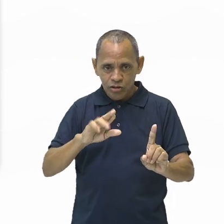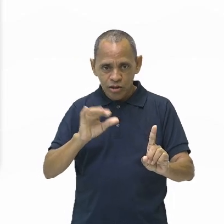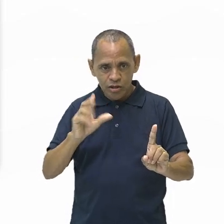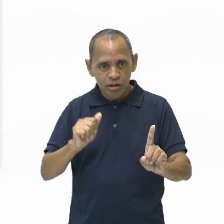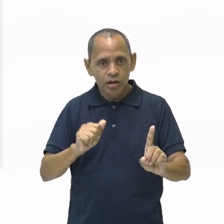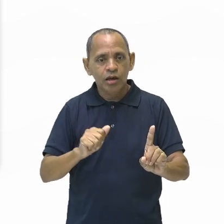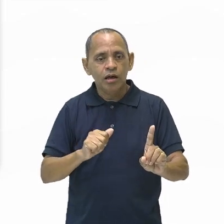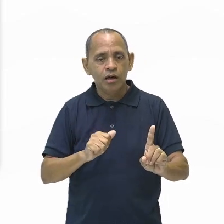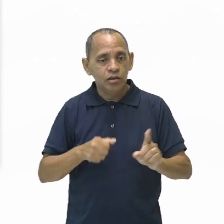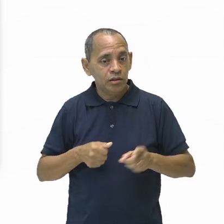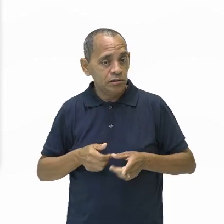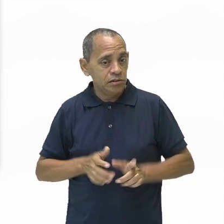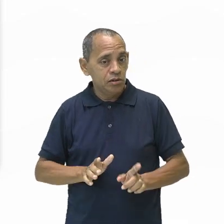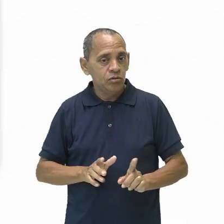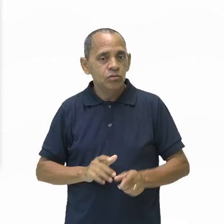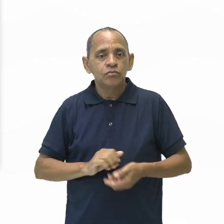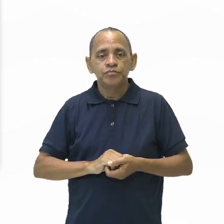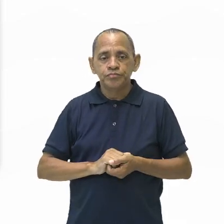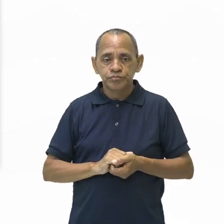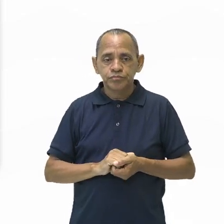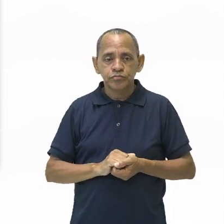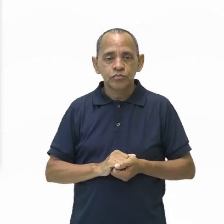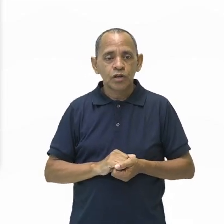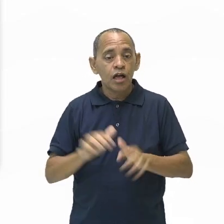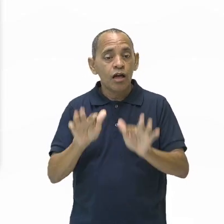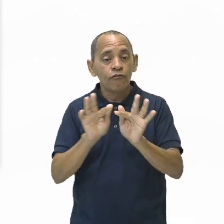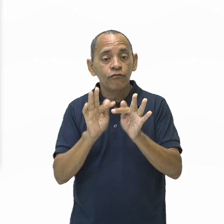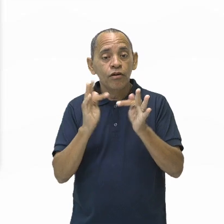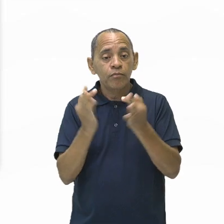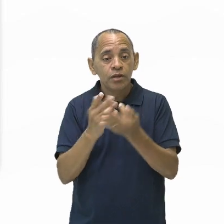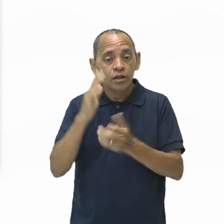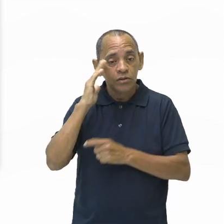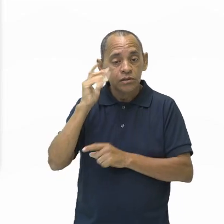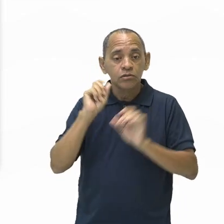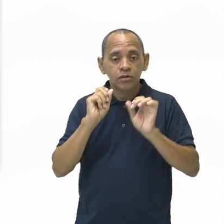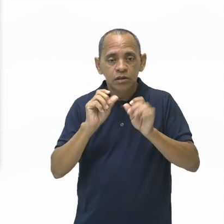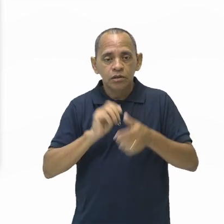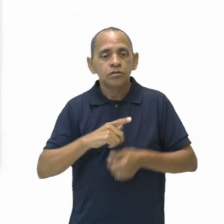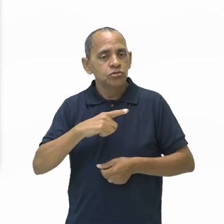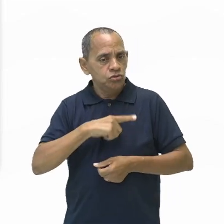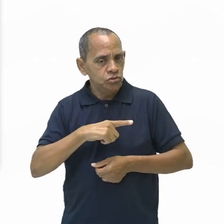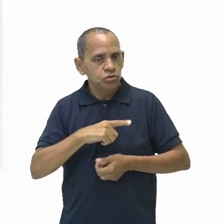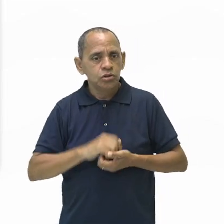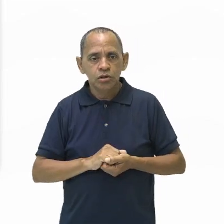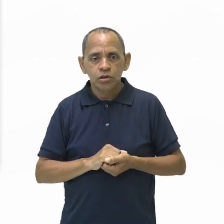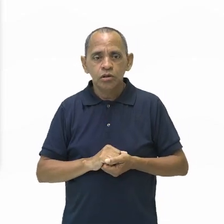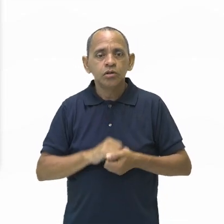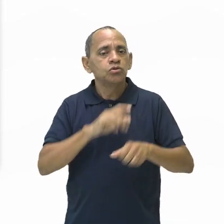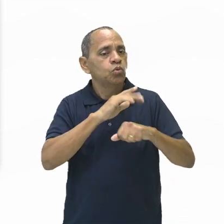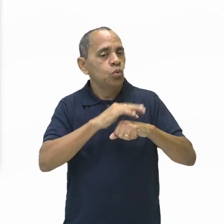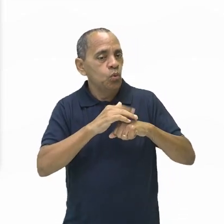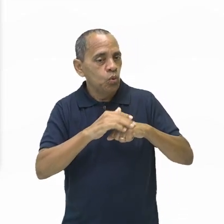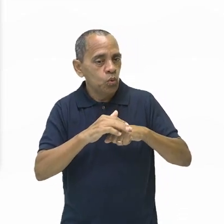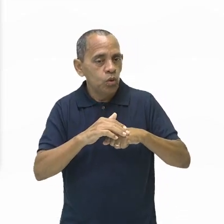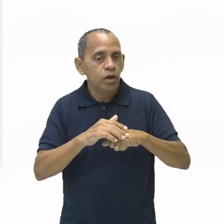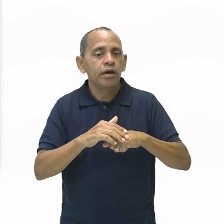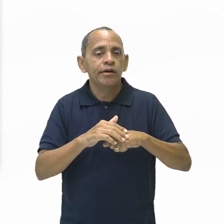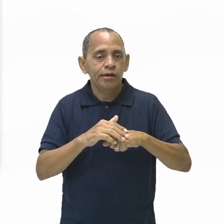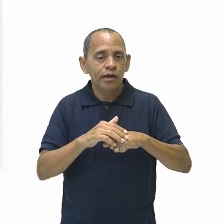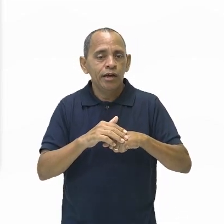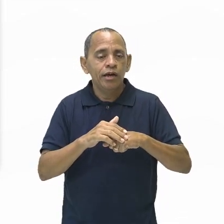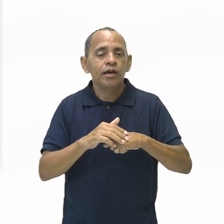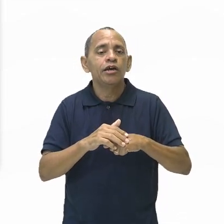Glória. E Lúcia. Família, o que aconteceu ali? Ela tinha uma família, essa família é doente, e fica doente com